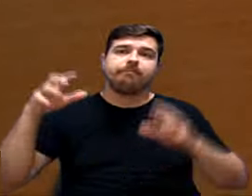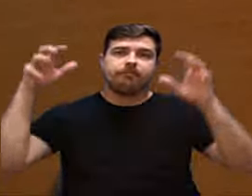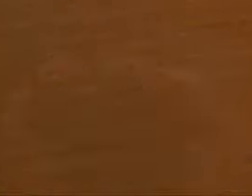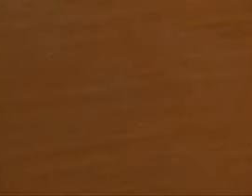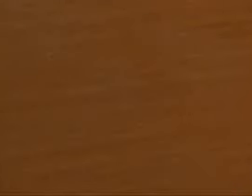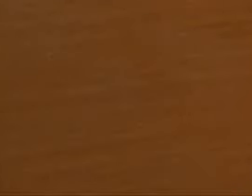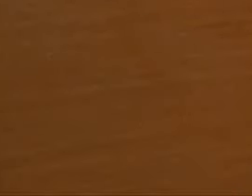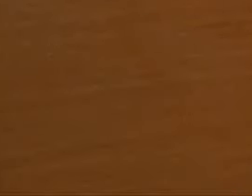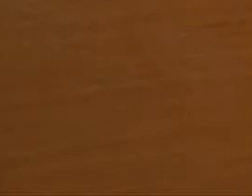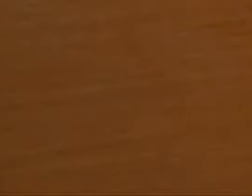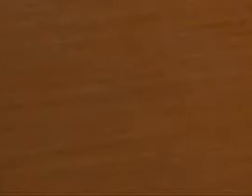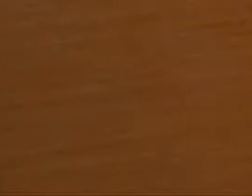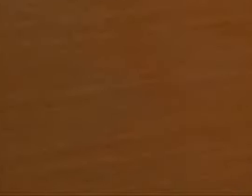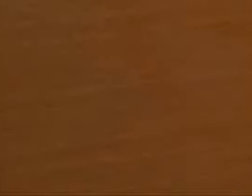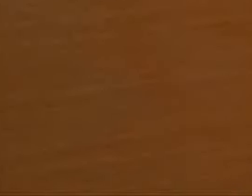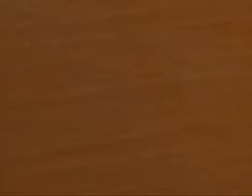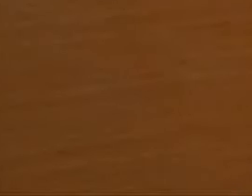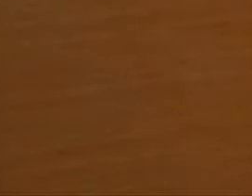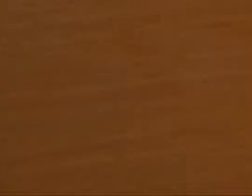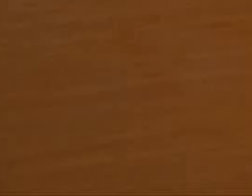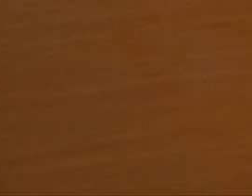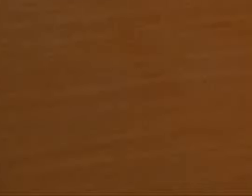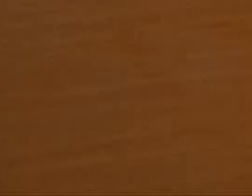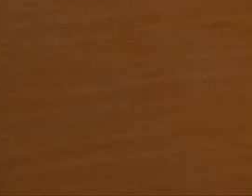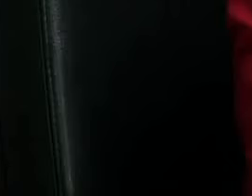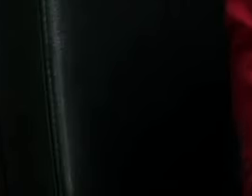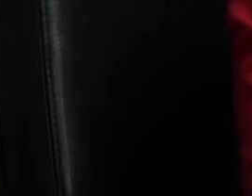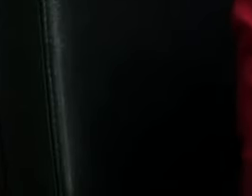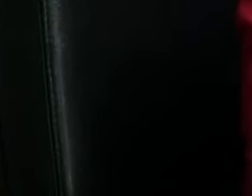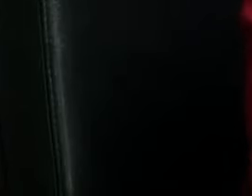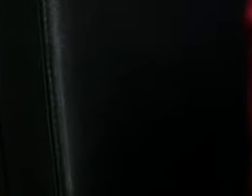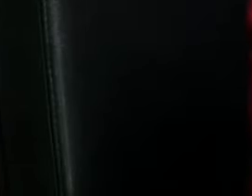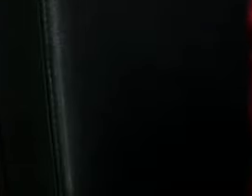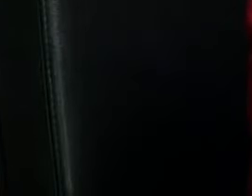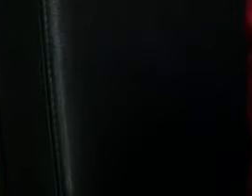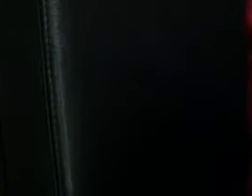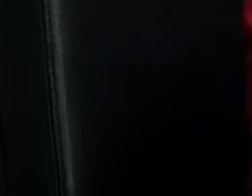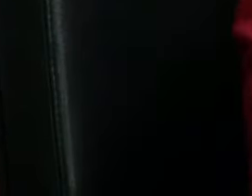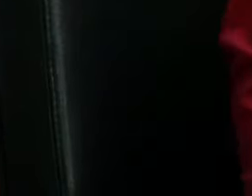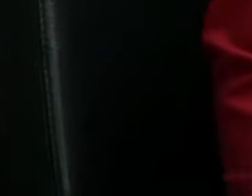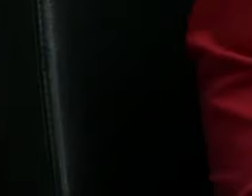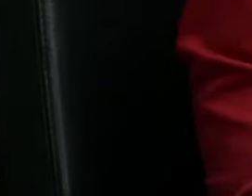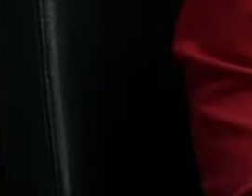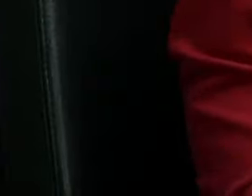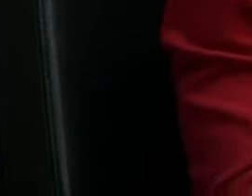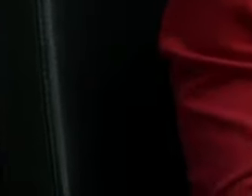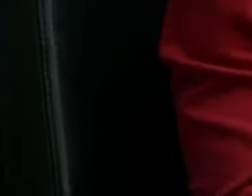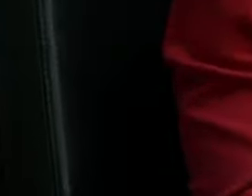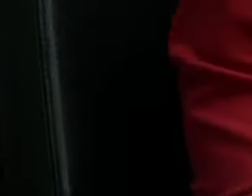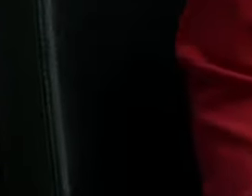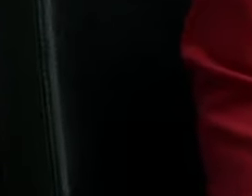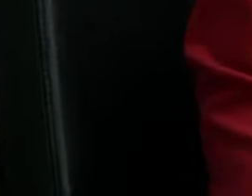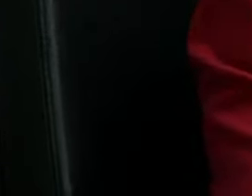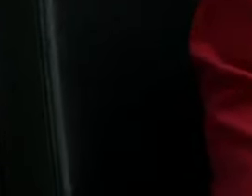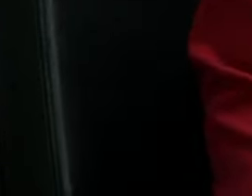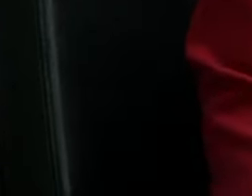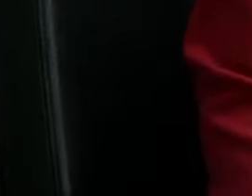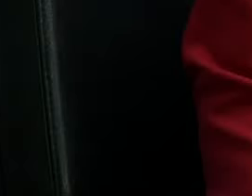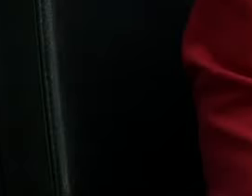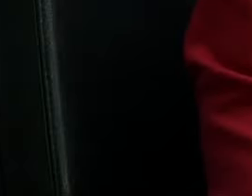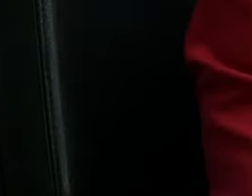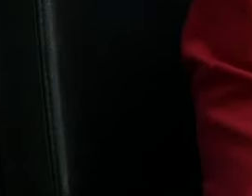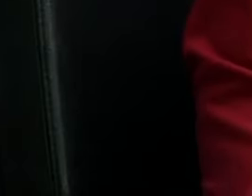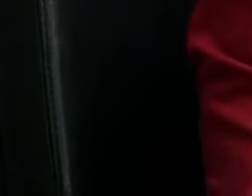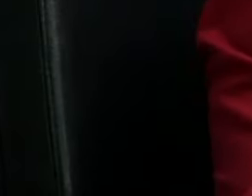bairros do chardin Baé de Maria do Carmo para o Parque das Águas para o Retiro São João a isso não vai voltar atrás porque são projetos